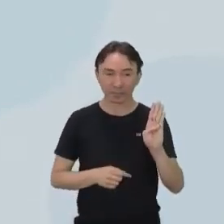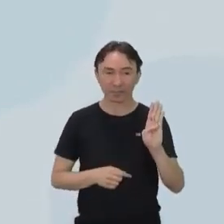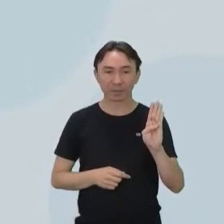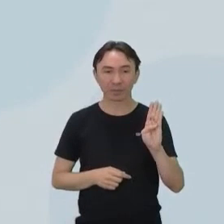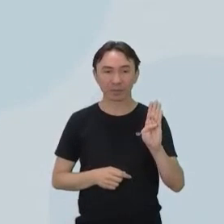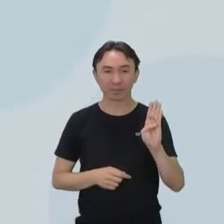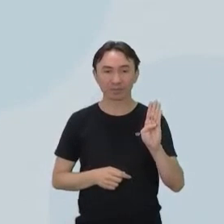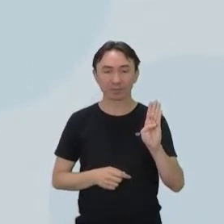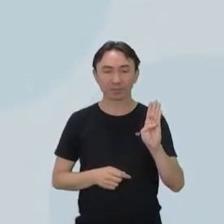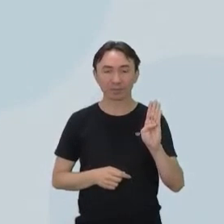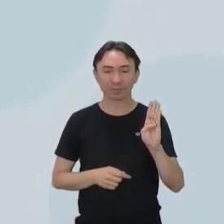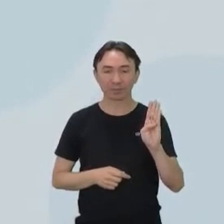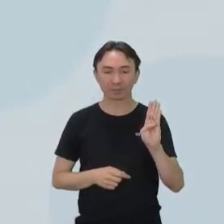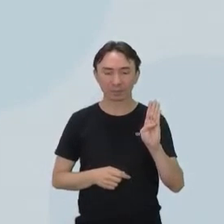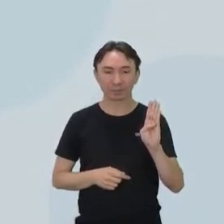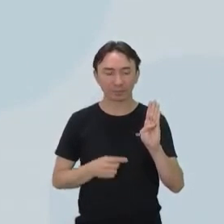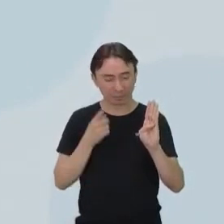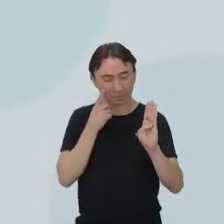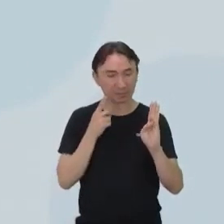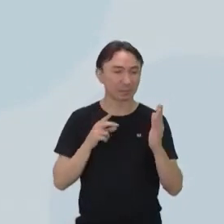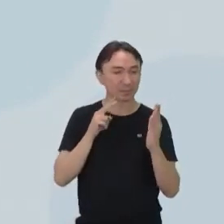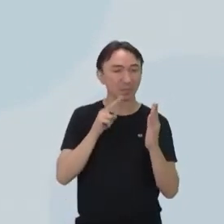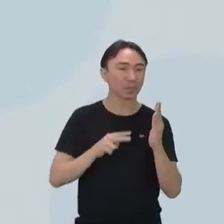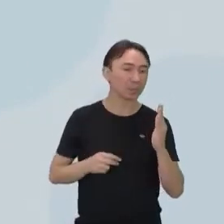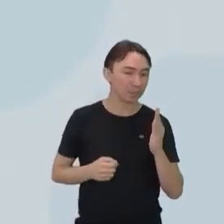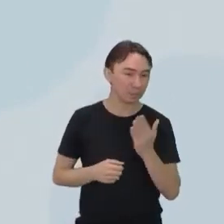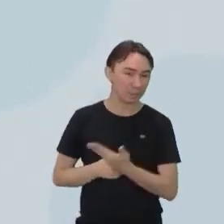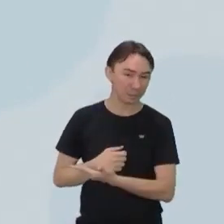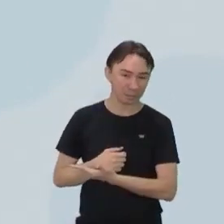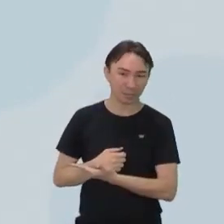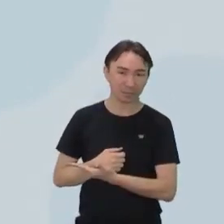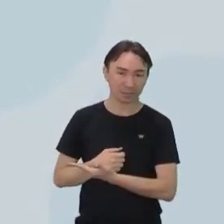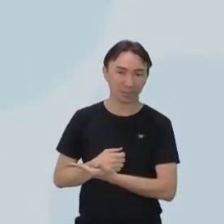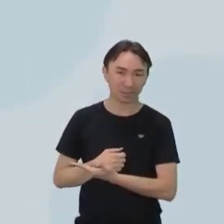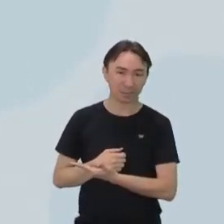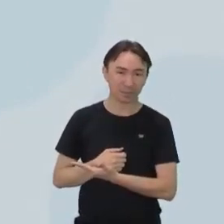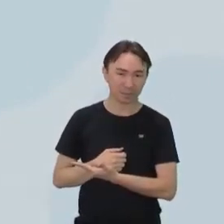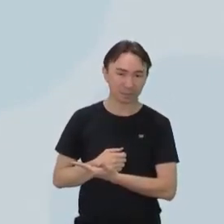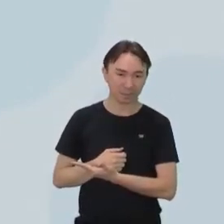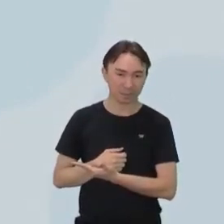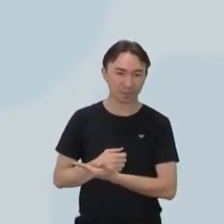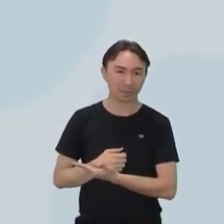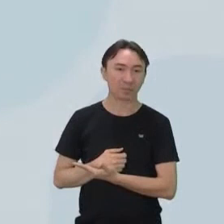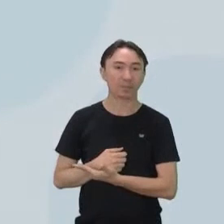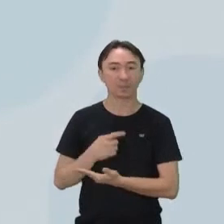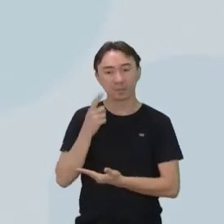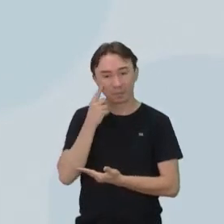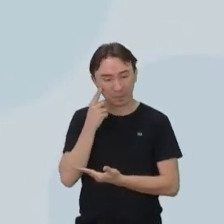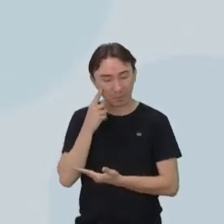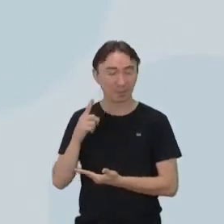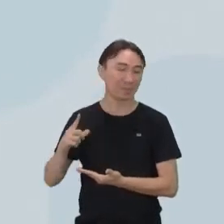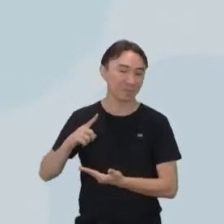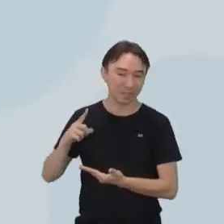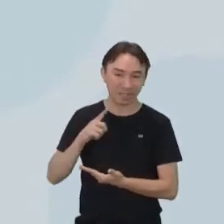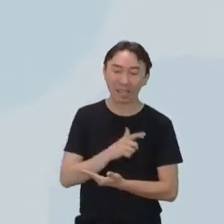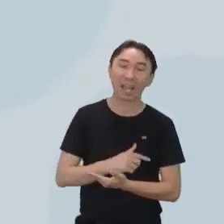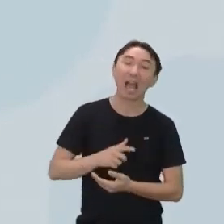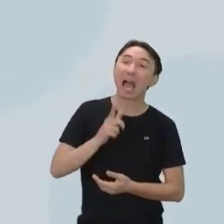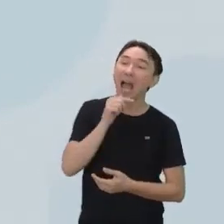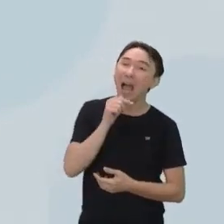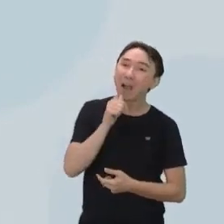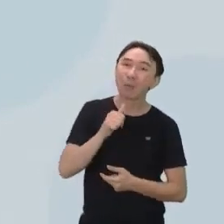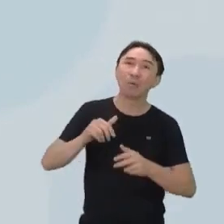aqui, vamos fazer a leitura então? Nós temos aí o uso de sistema não adequado à captação de água